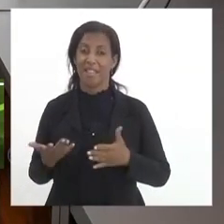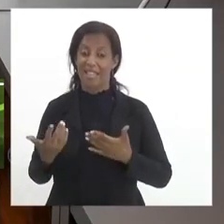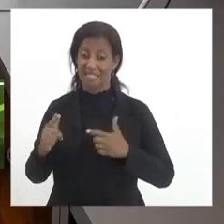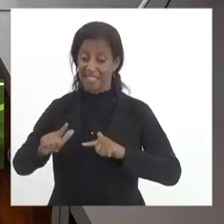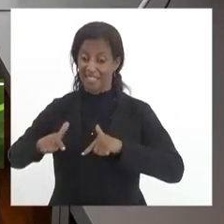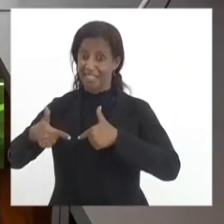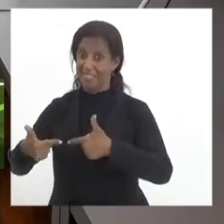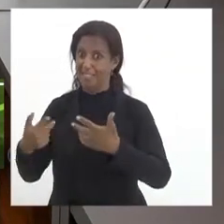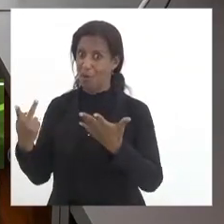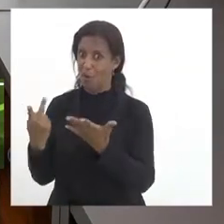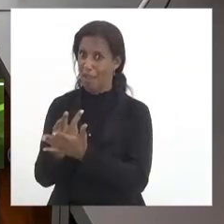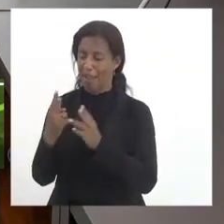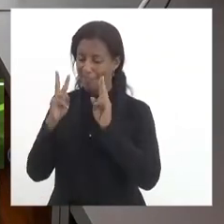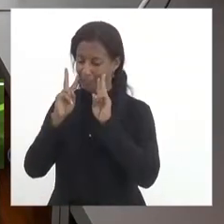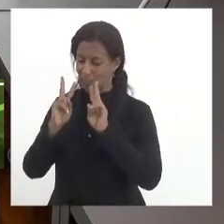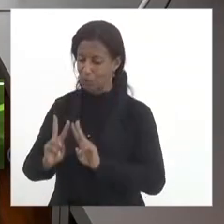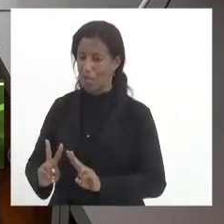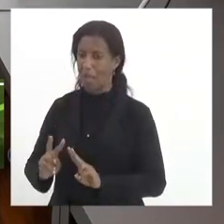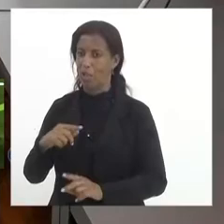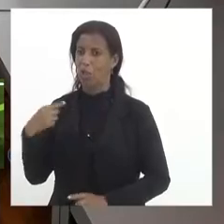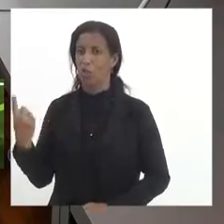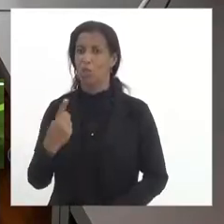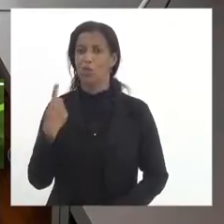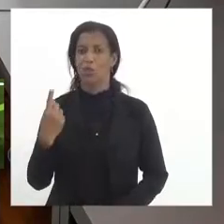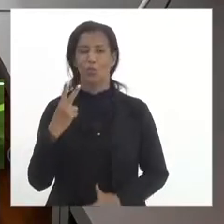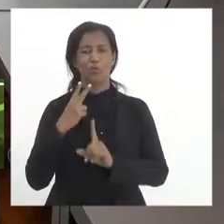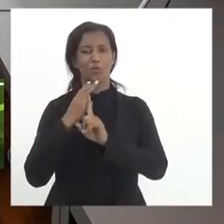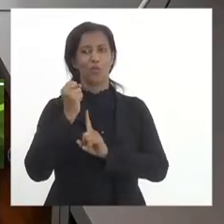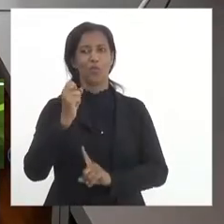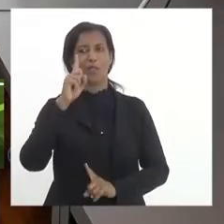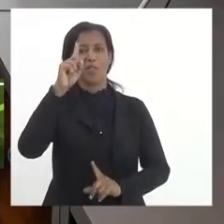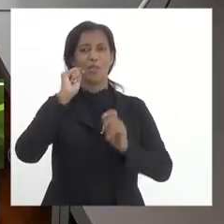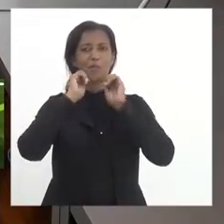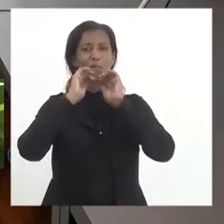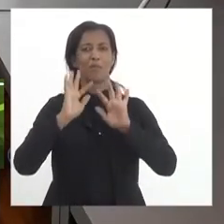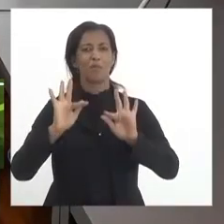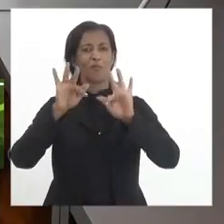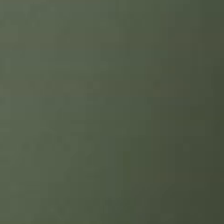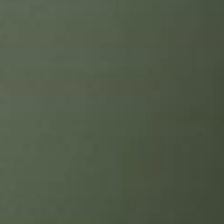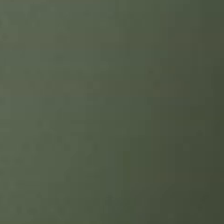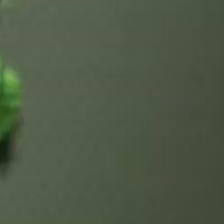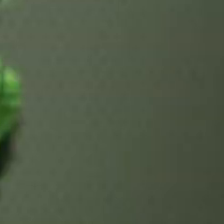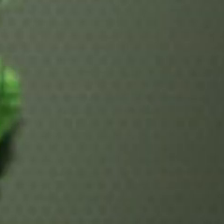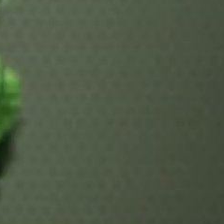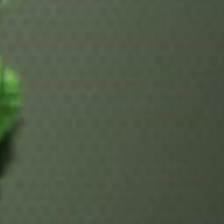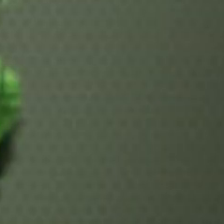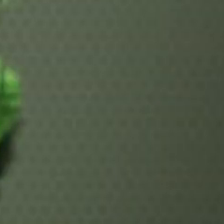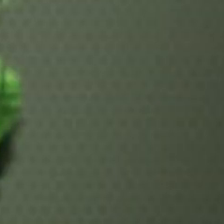gente tenha a consciência de olhá-los como super-heróis. Um abraço a todos, que Deus abençoe, está encerrada a CCJ.